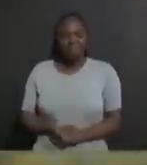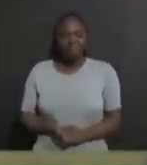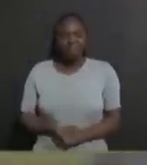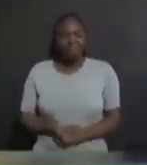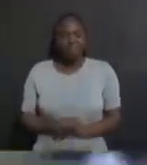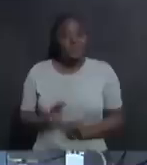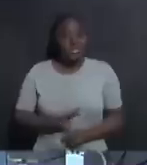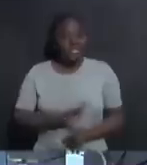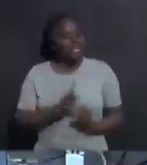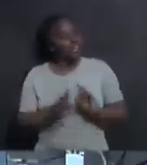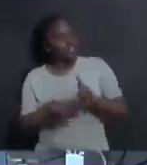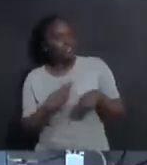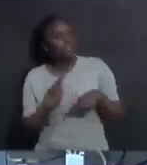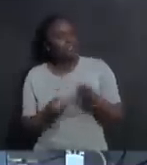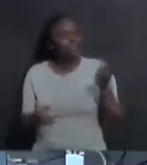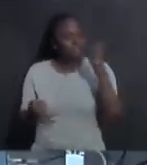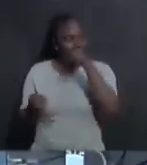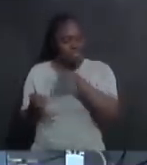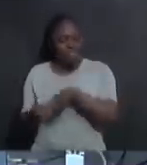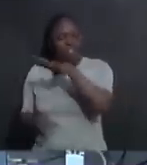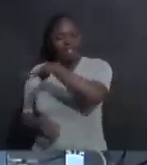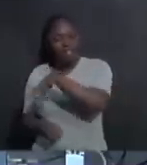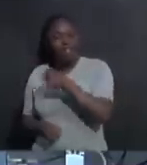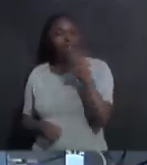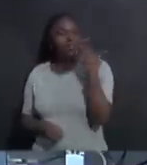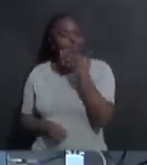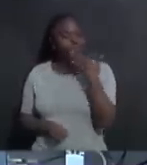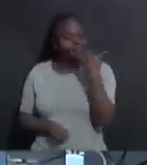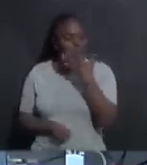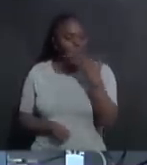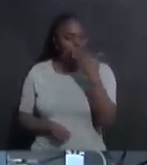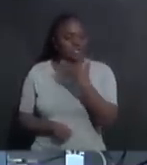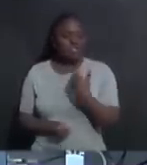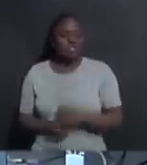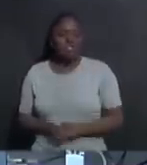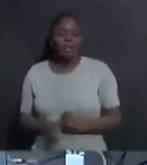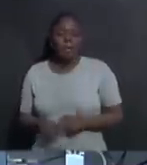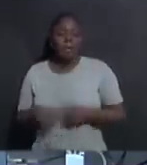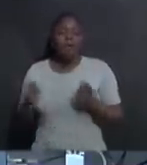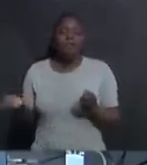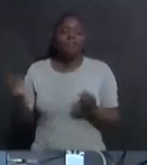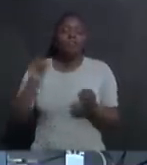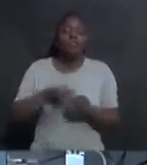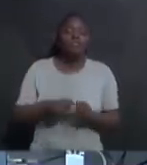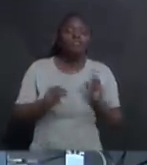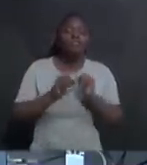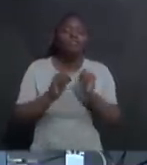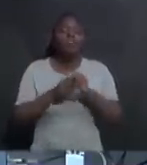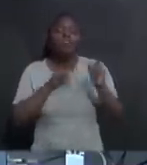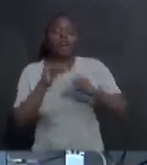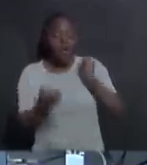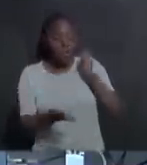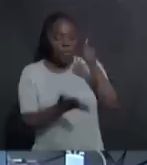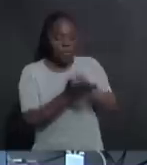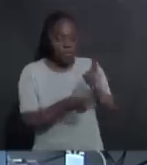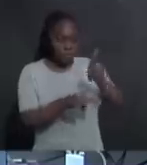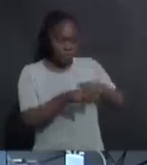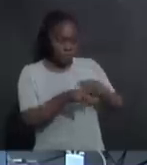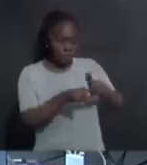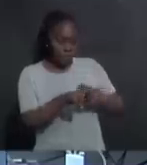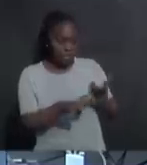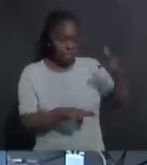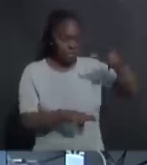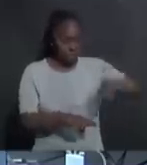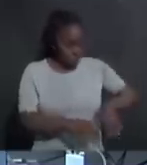Aí 9 dias depois eu estive lá, peguei o doce. Aí, mas aí na hora de voltar, o que eu fiz? Eu comprei um diamante negro, pus no bolso.